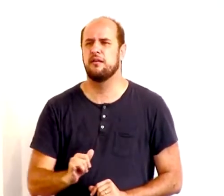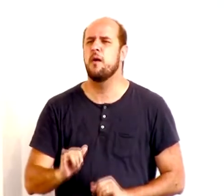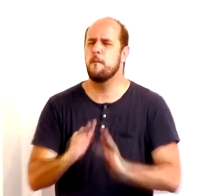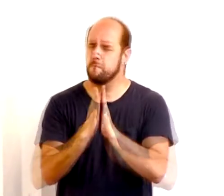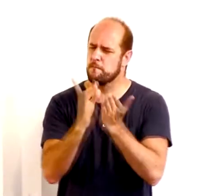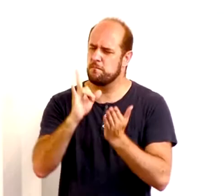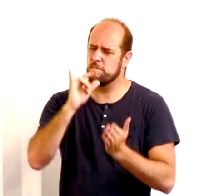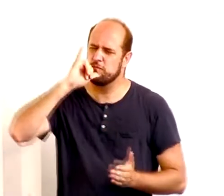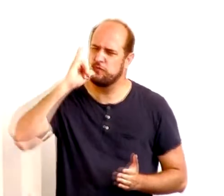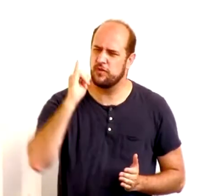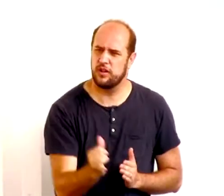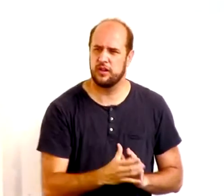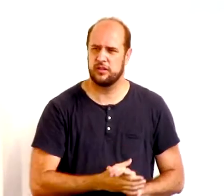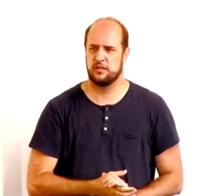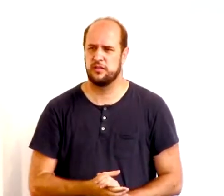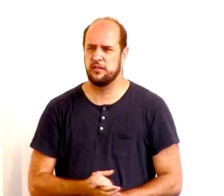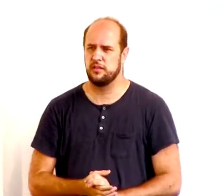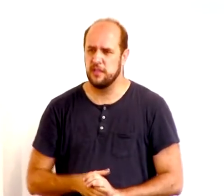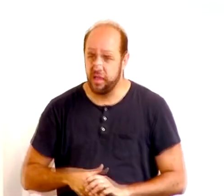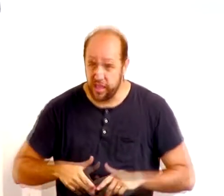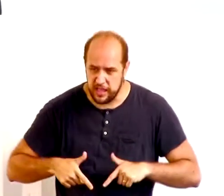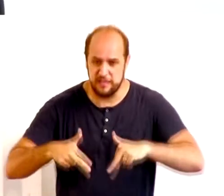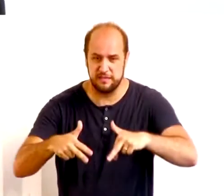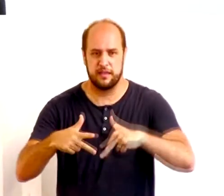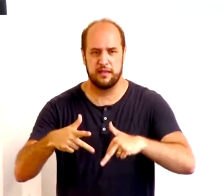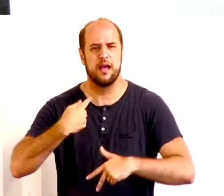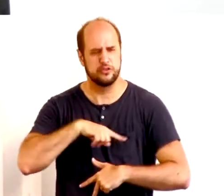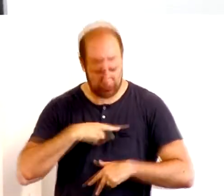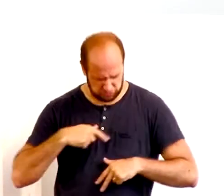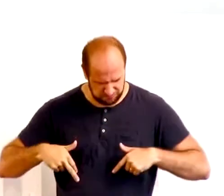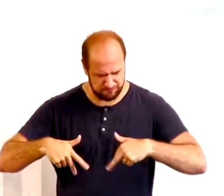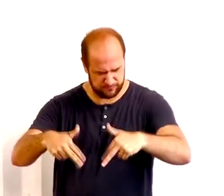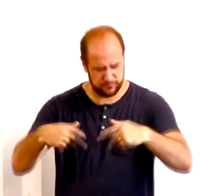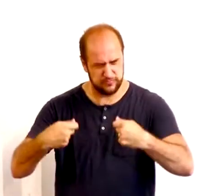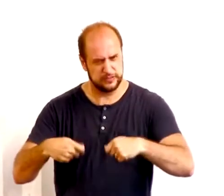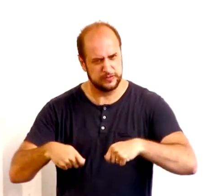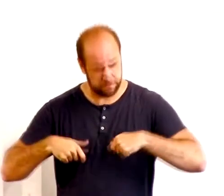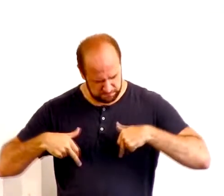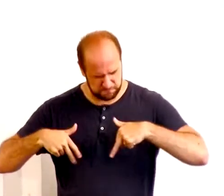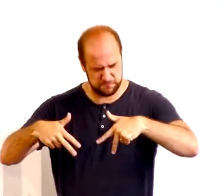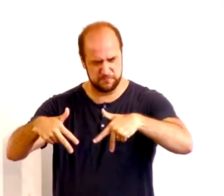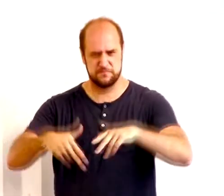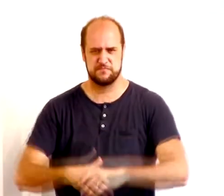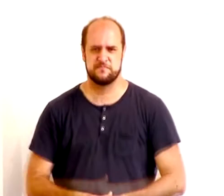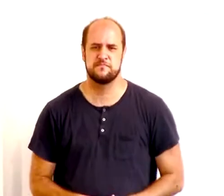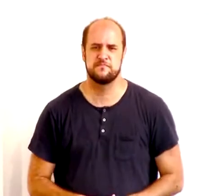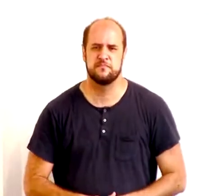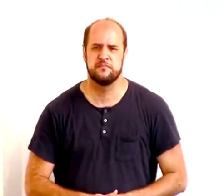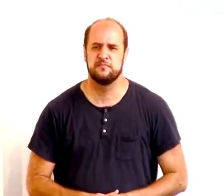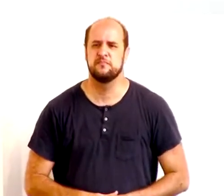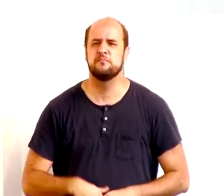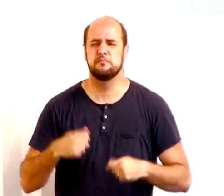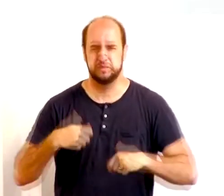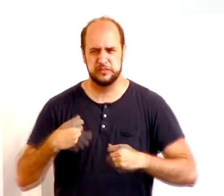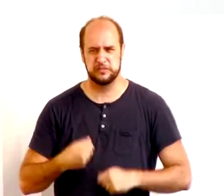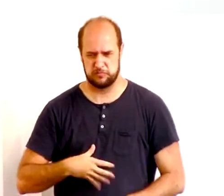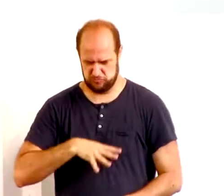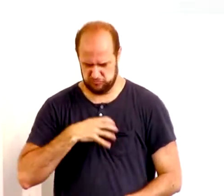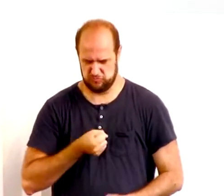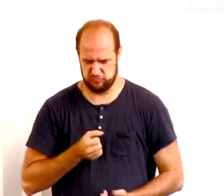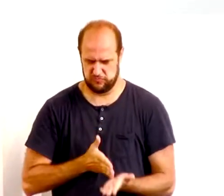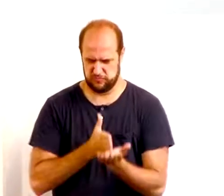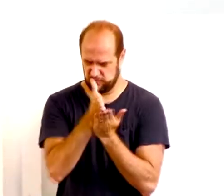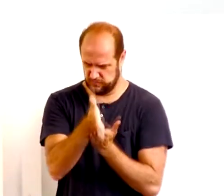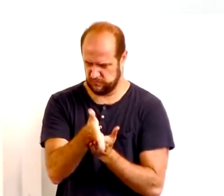meu povo. Vamos andar, meu povo? Vamos andar? Não endureçais hoje o coração como foi nos dias de Meribá, diz